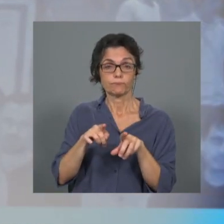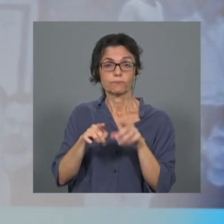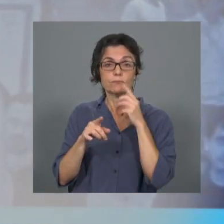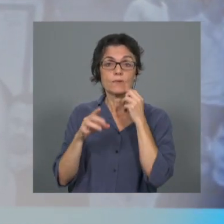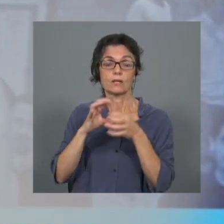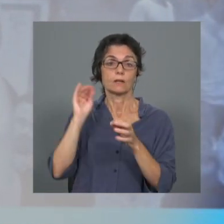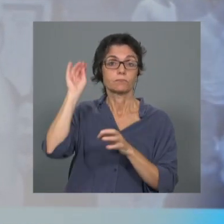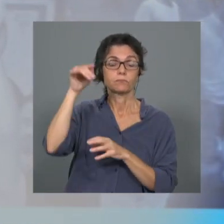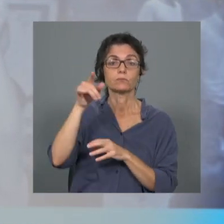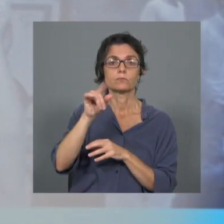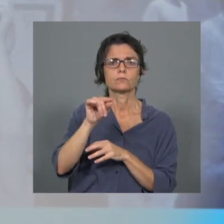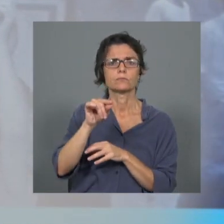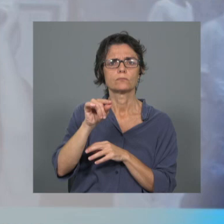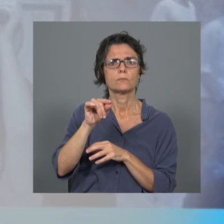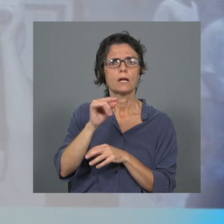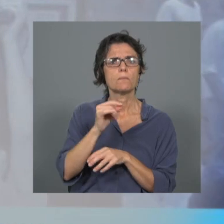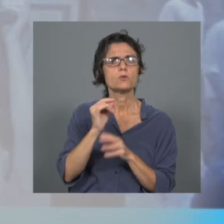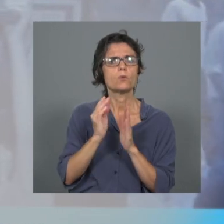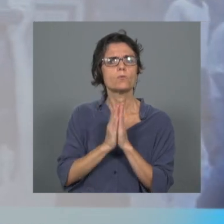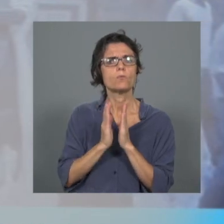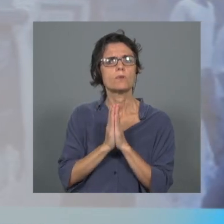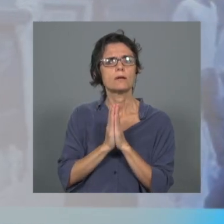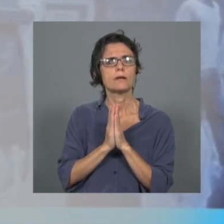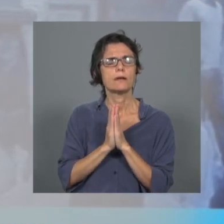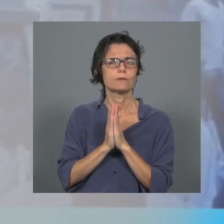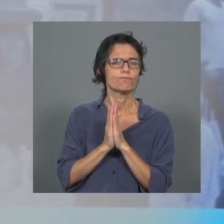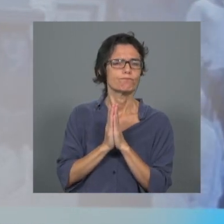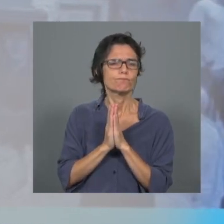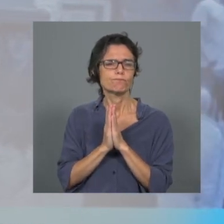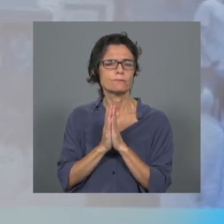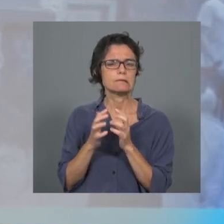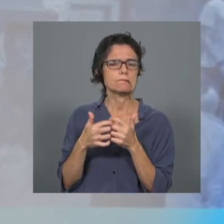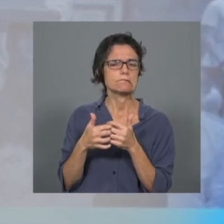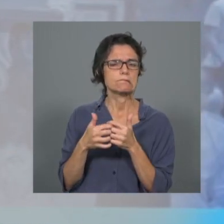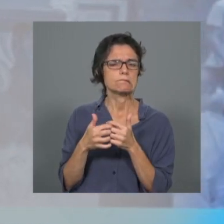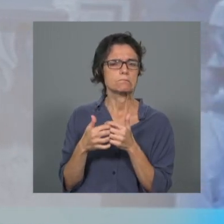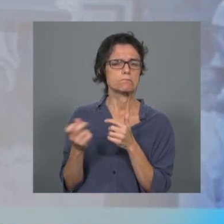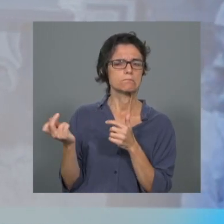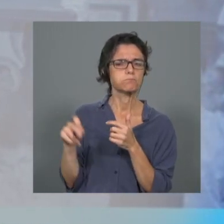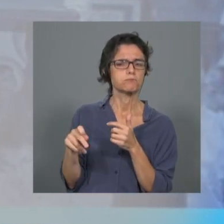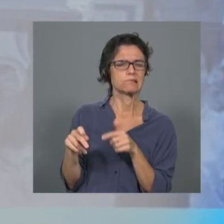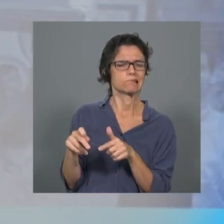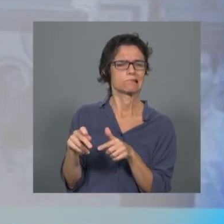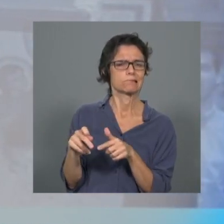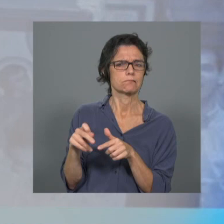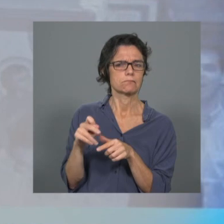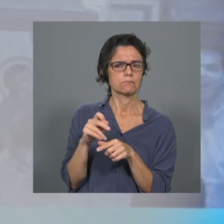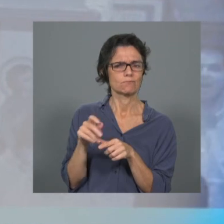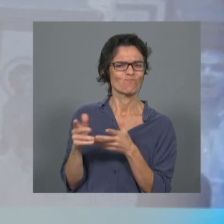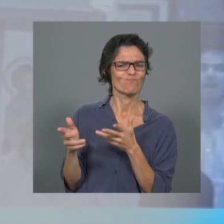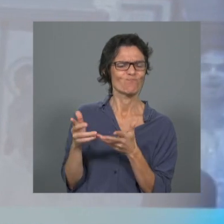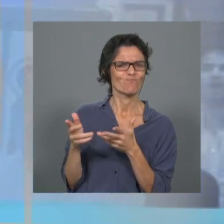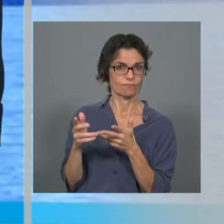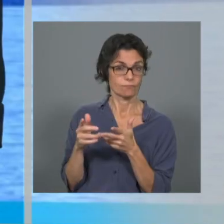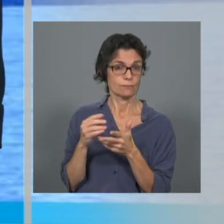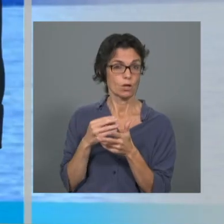tem receio, que também está pouco à vontade com esta novidade que surge ali num lugar tão recôndito, não é? Sem dúvida.